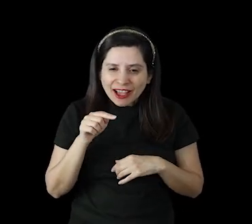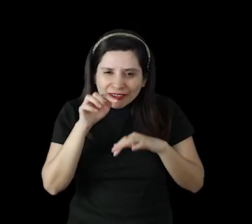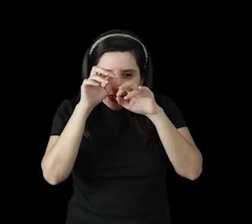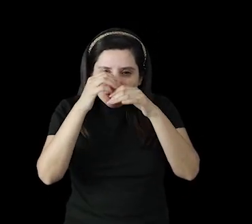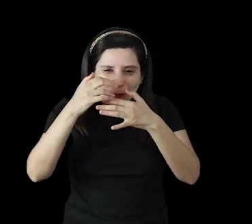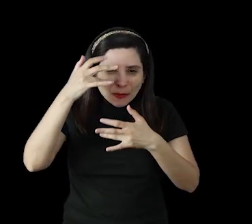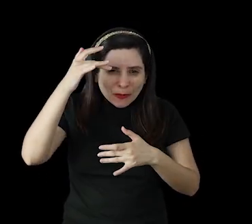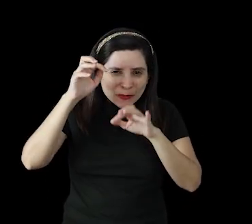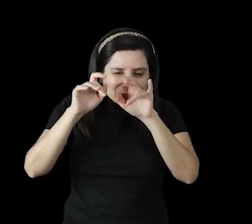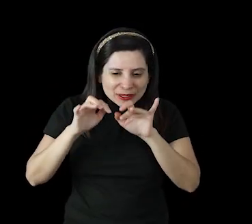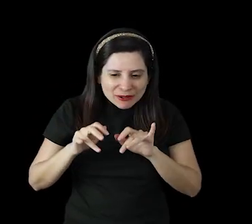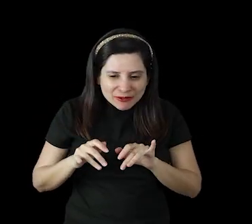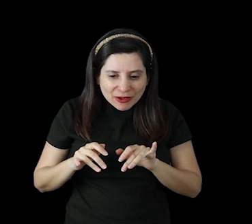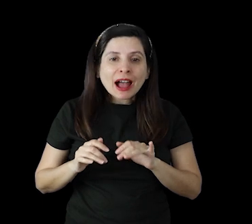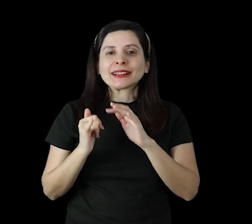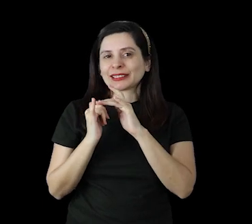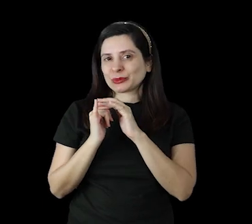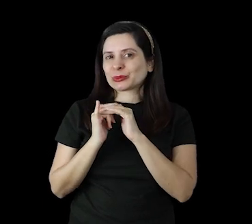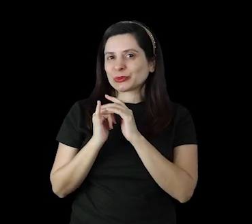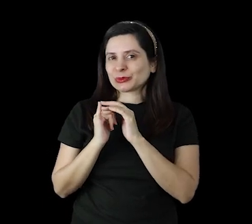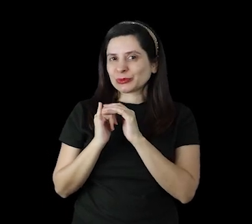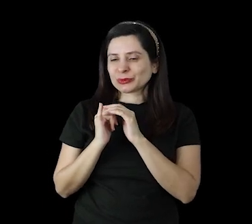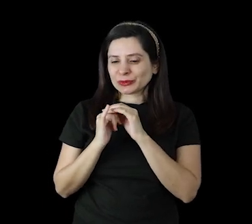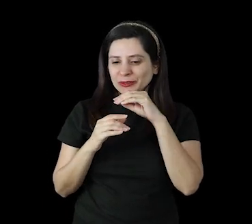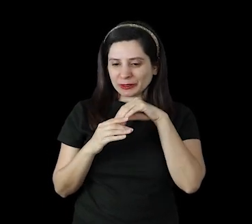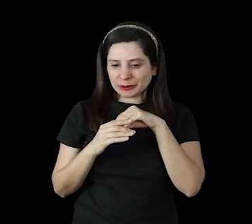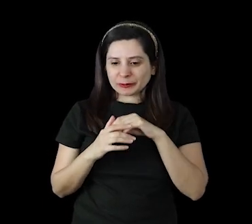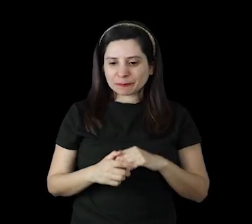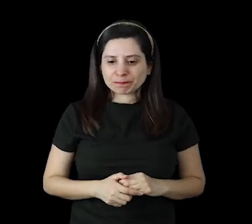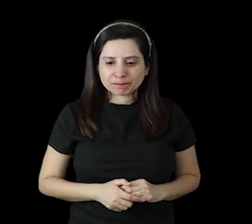aqui tá no YouTube,